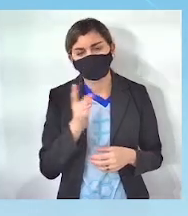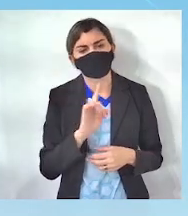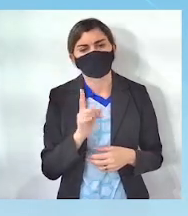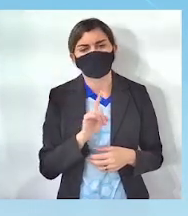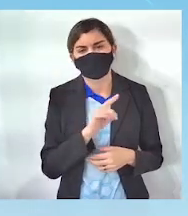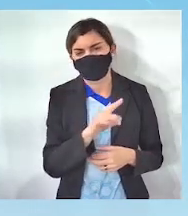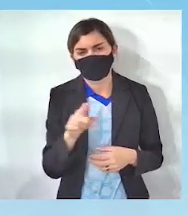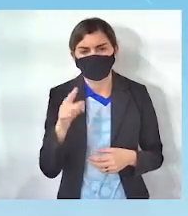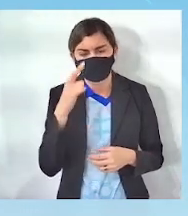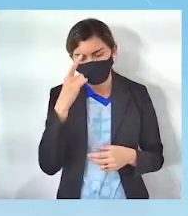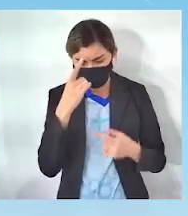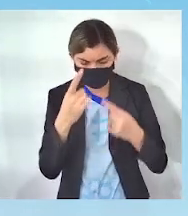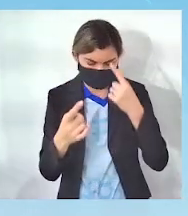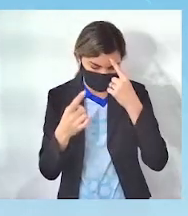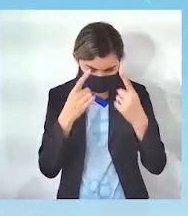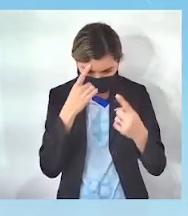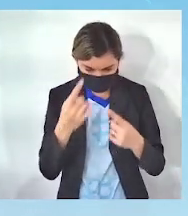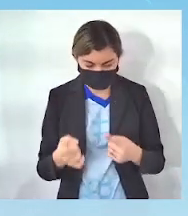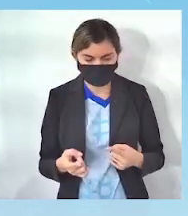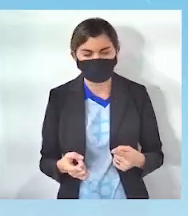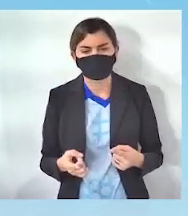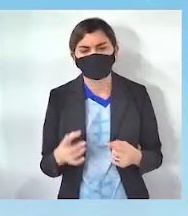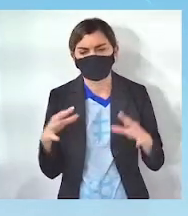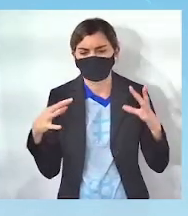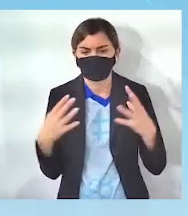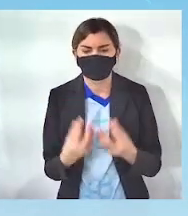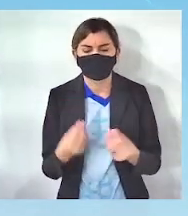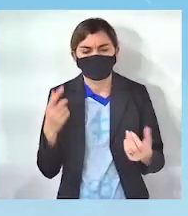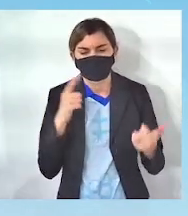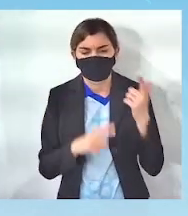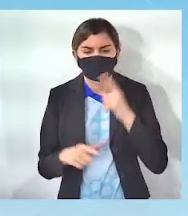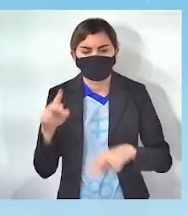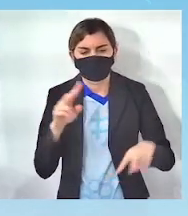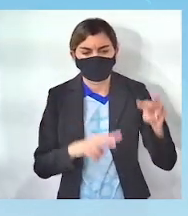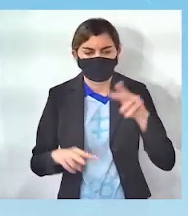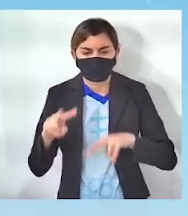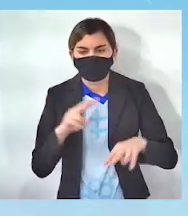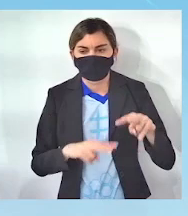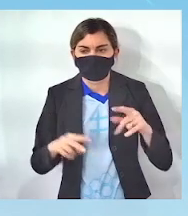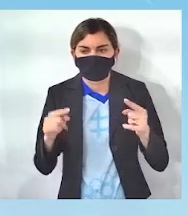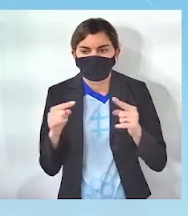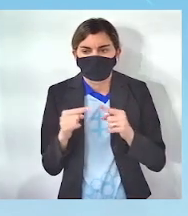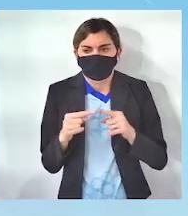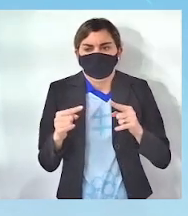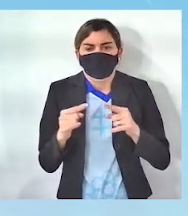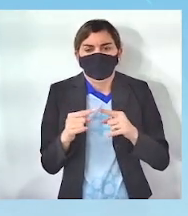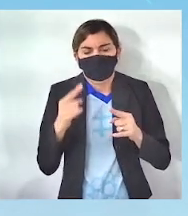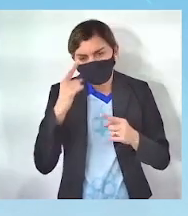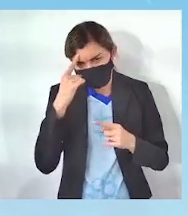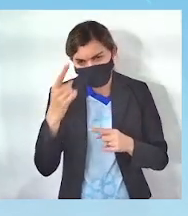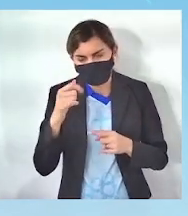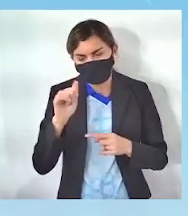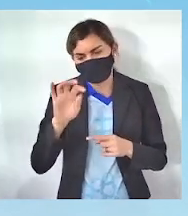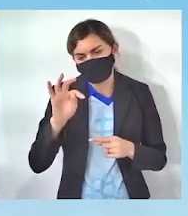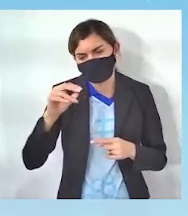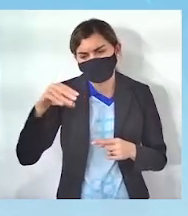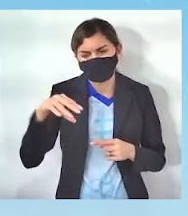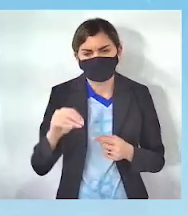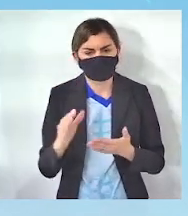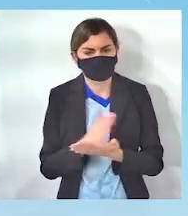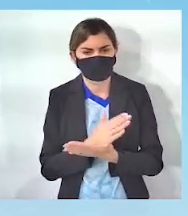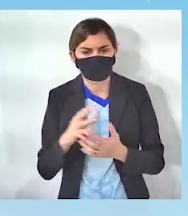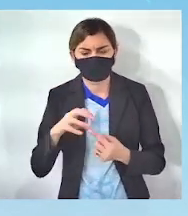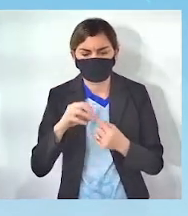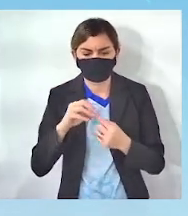que você imaginar aí sobre a bolinha de bilhar, ou tudo que você conseguir observar, corresponde à ideia do átomo. Talvez a